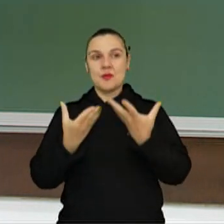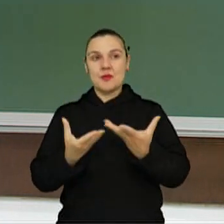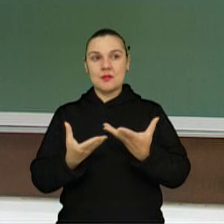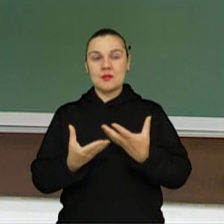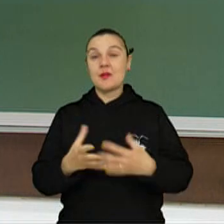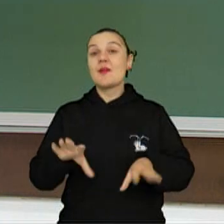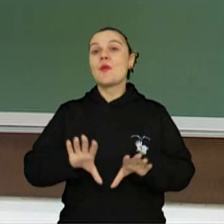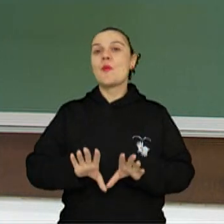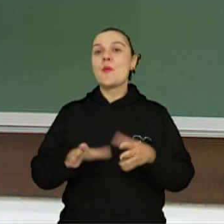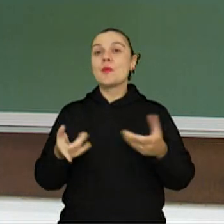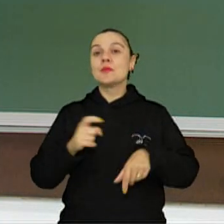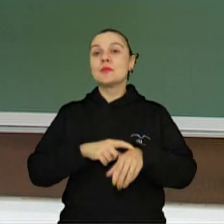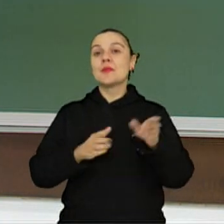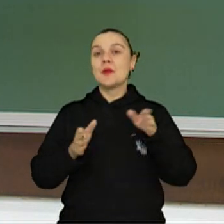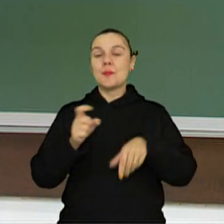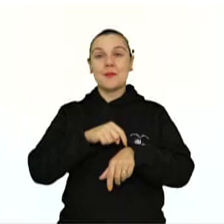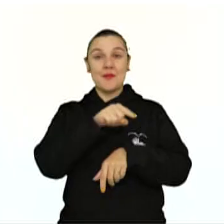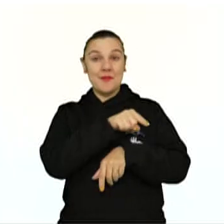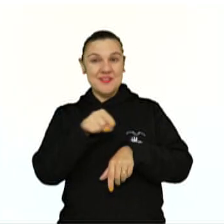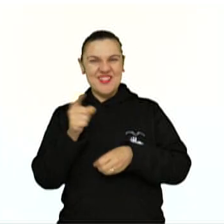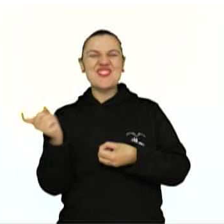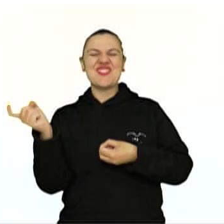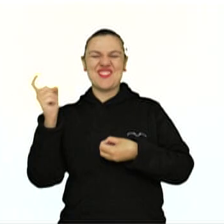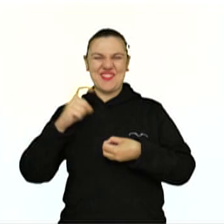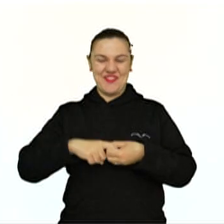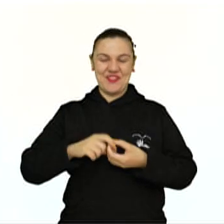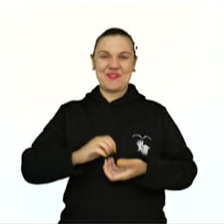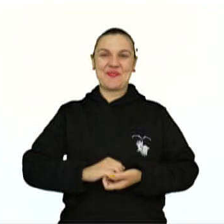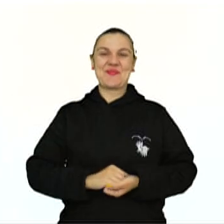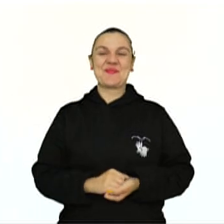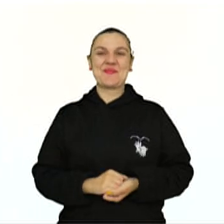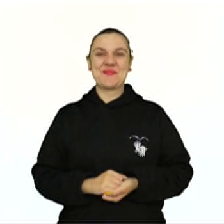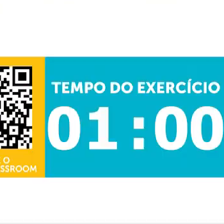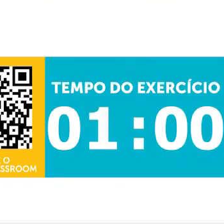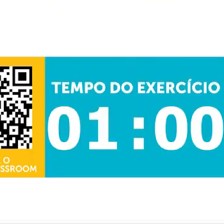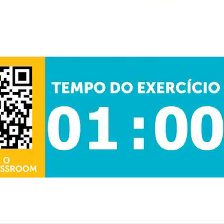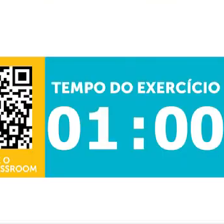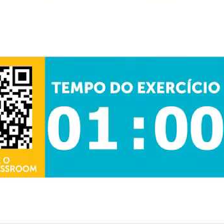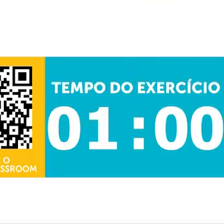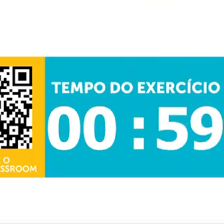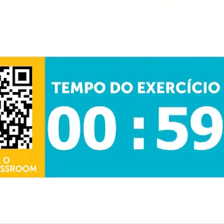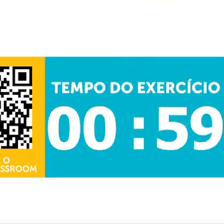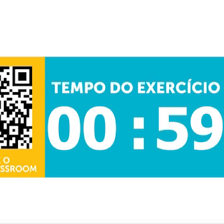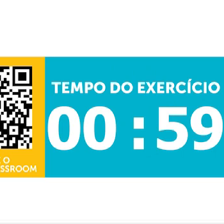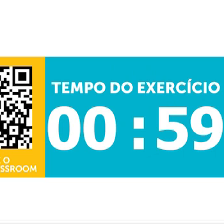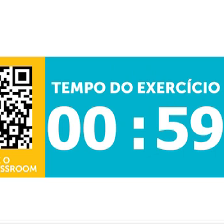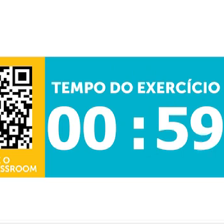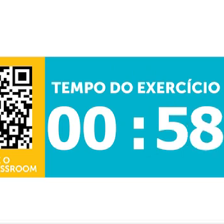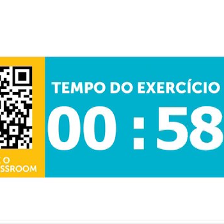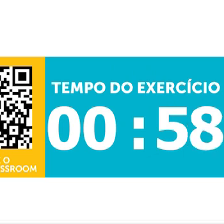qual ação, em qual tempo? Um tempinho para você responder e já volvemos.